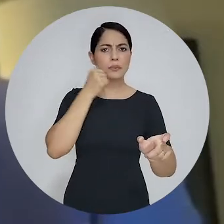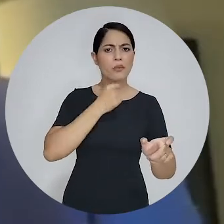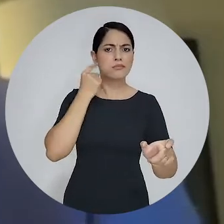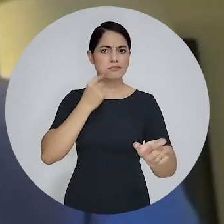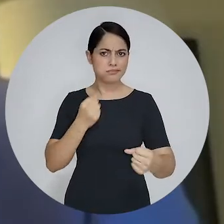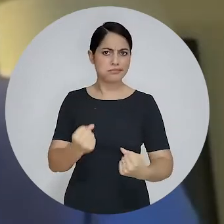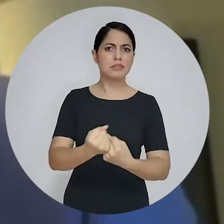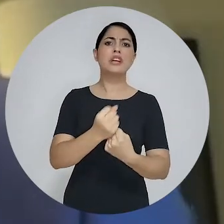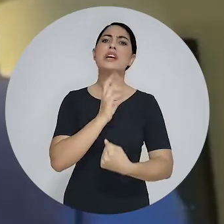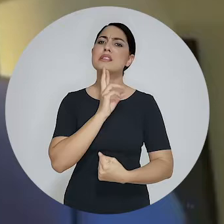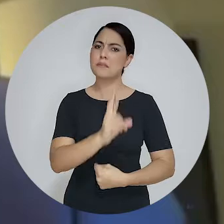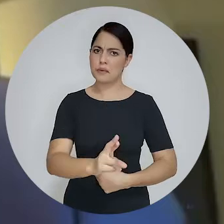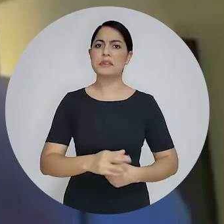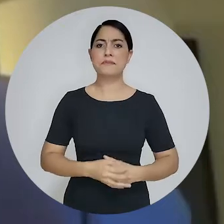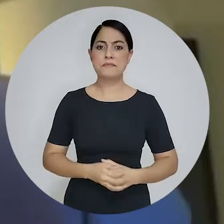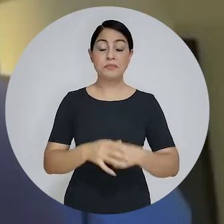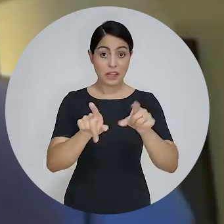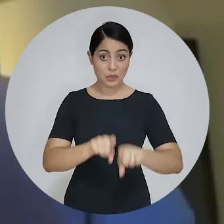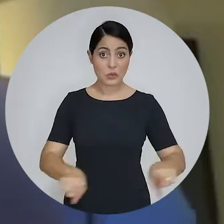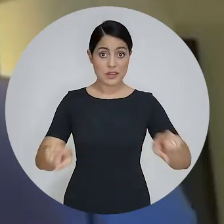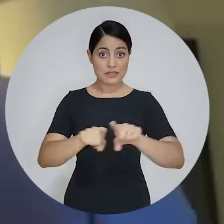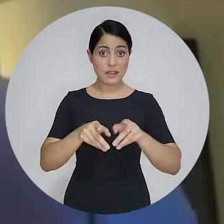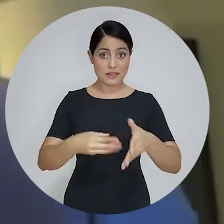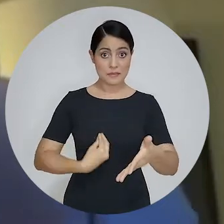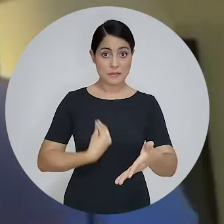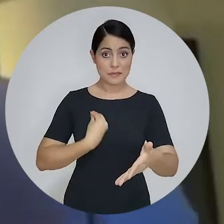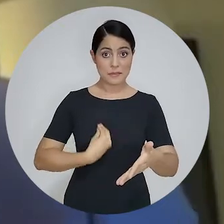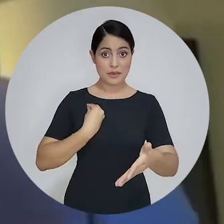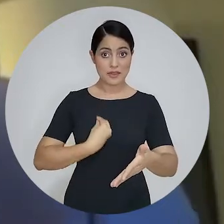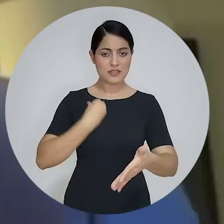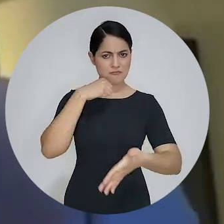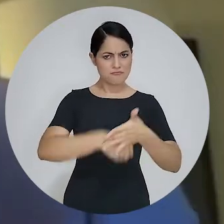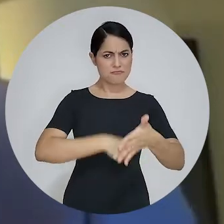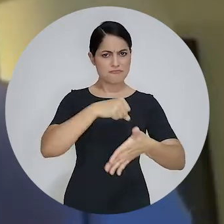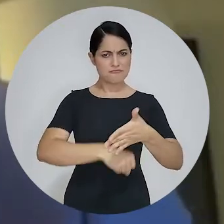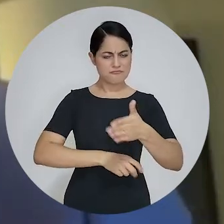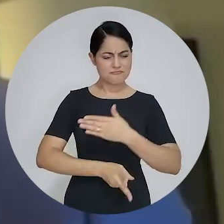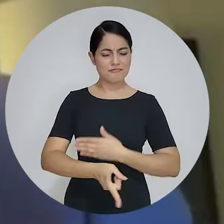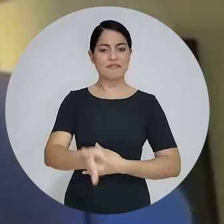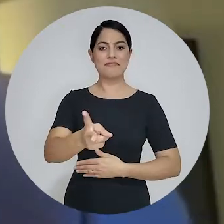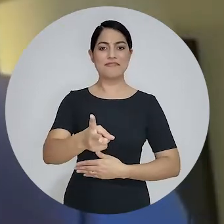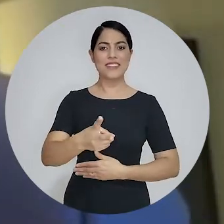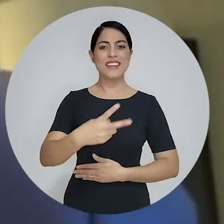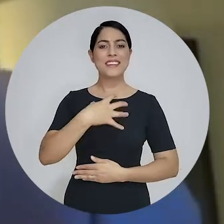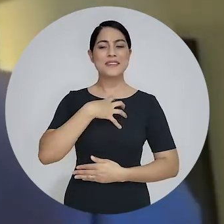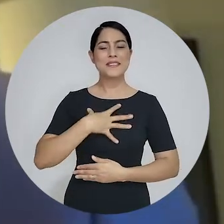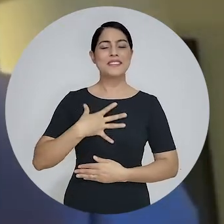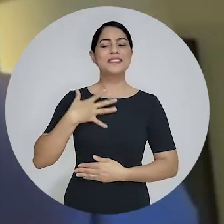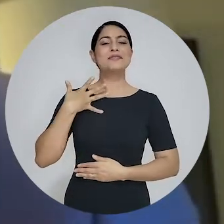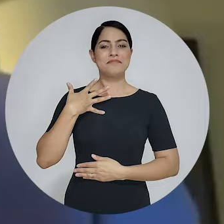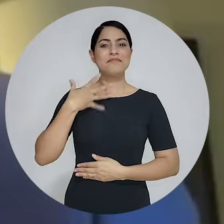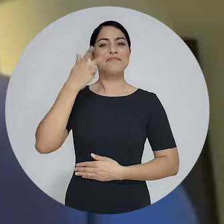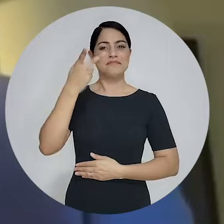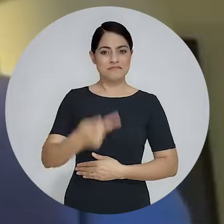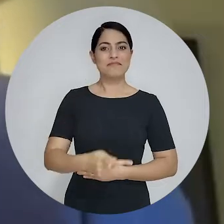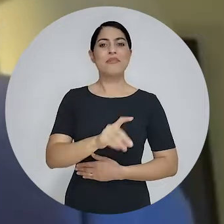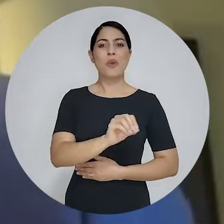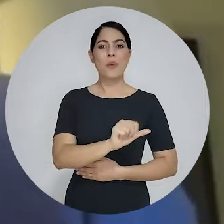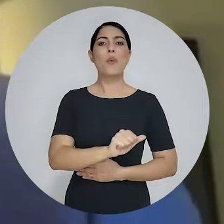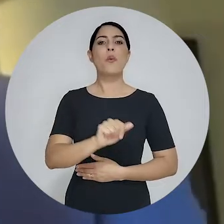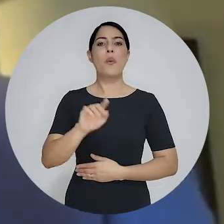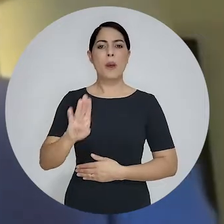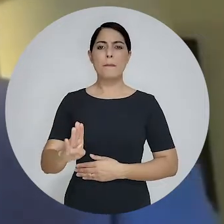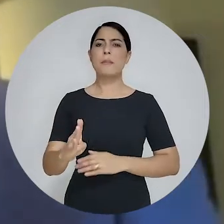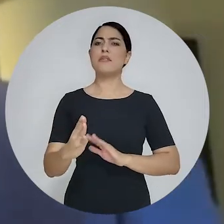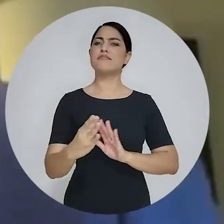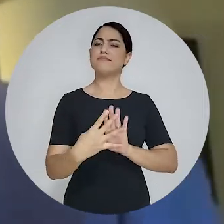dos advogados e das advogadas, mantendo-se sempre atualizada, presente e combativa. Sinto-me honrado